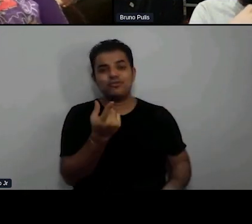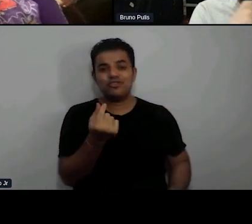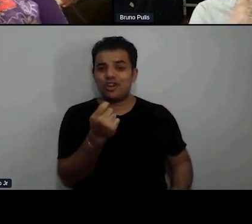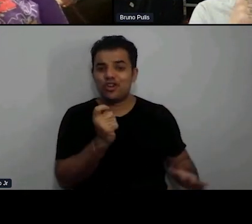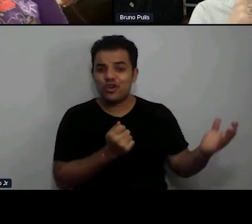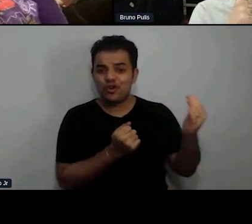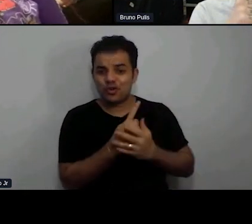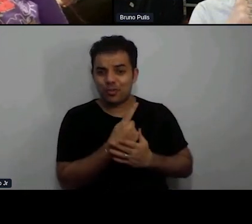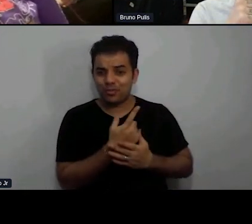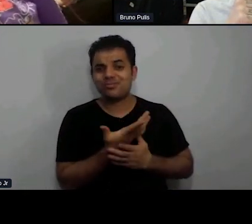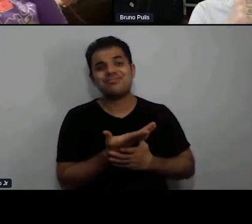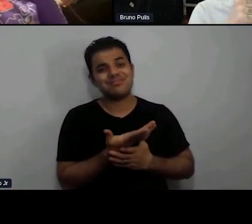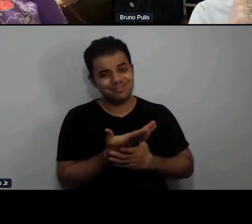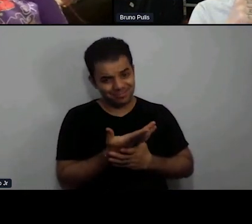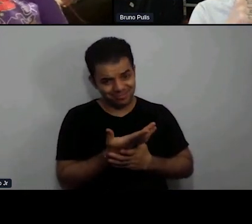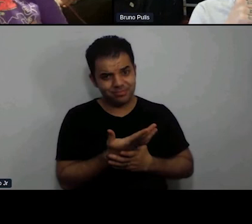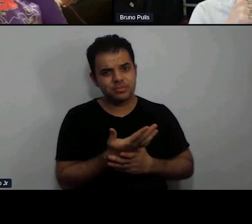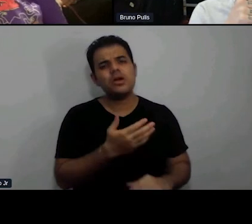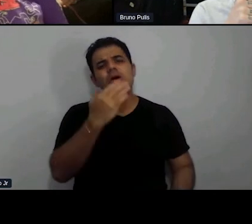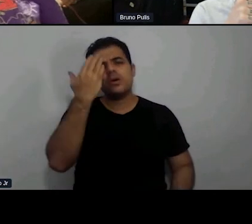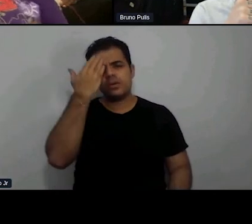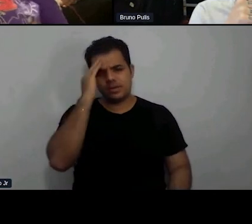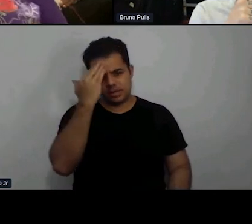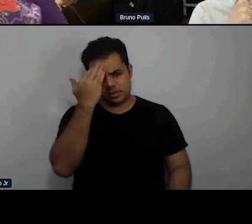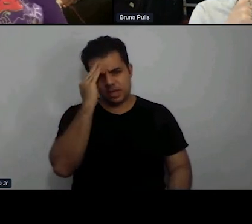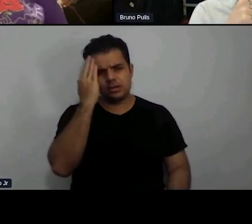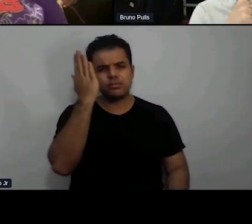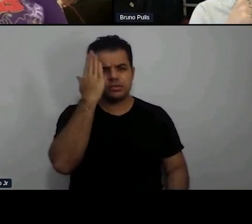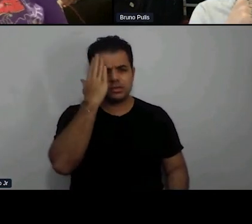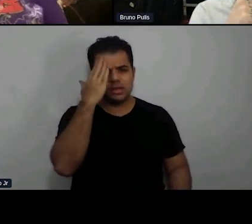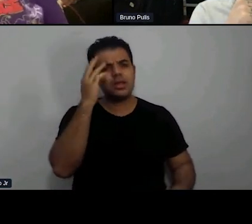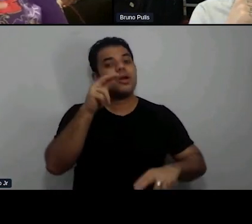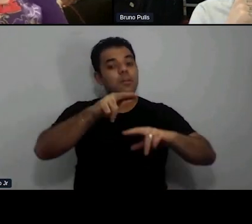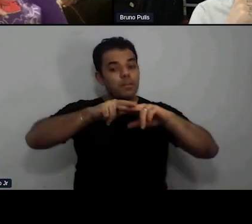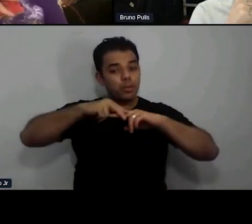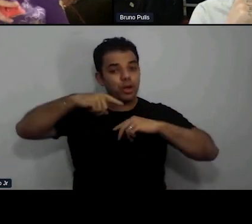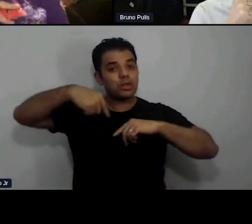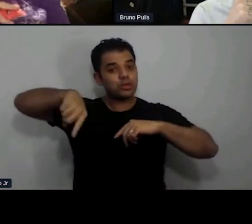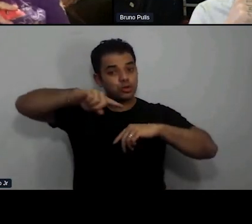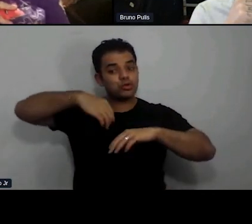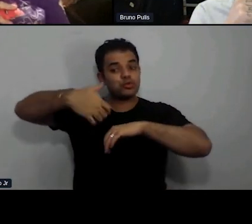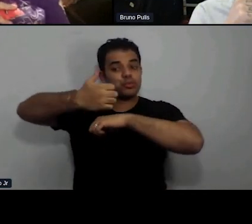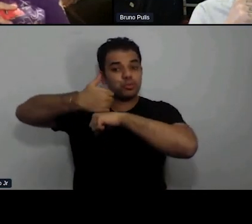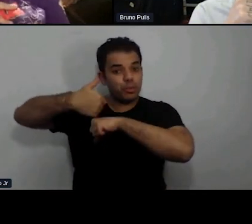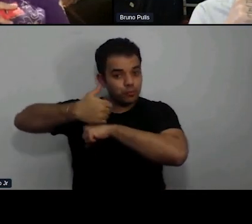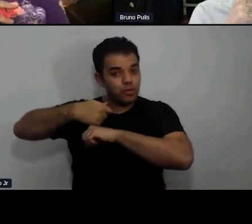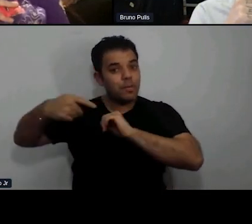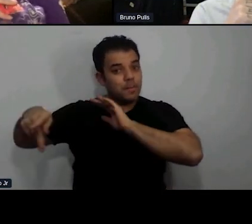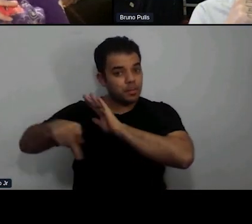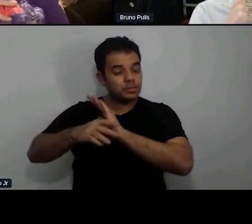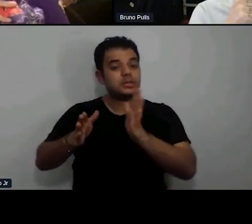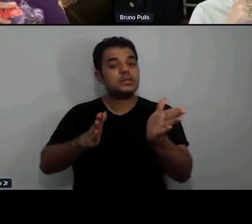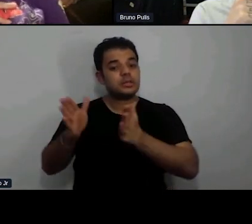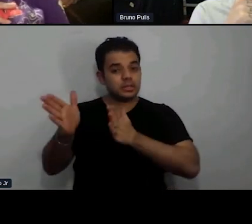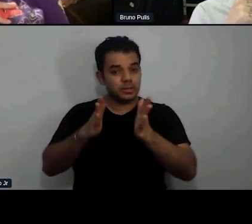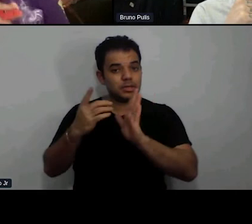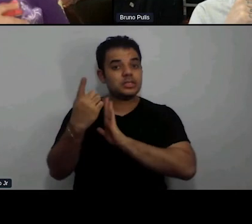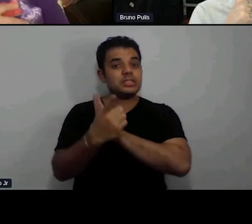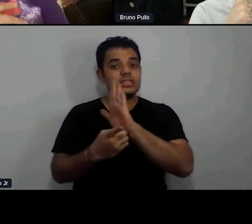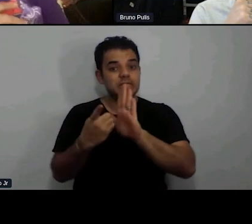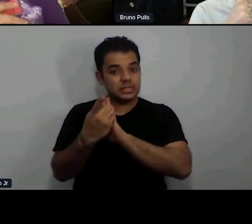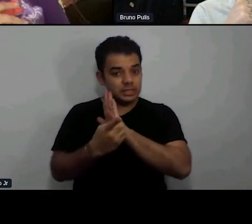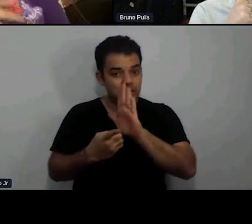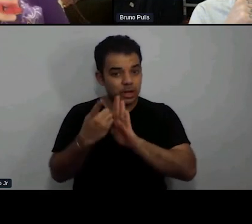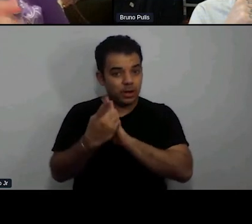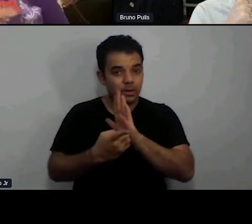é o sustento dela. Então, também eu entendo esse lado. Por isso que o nosso papel como profissional de acessibilidade, digital